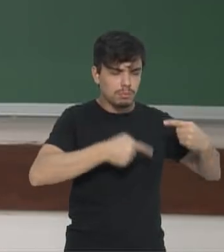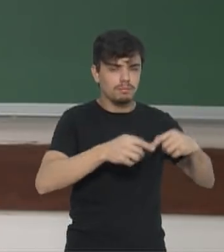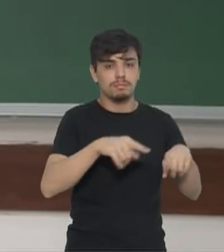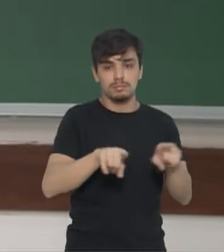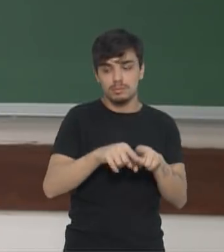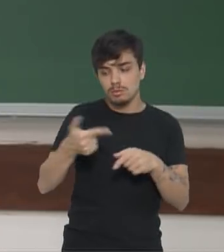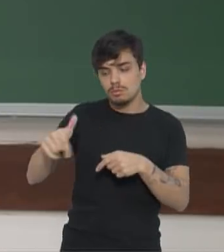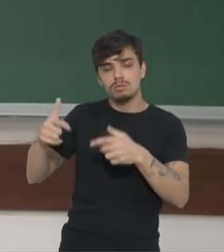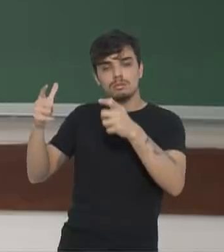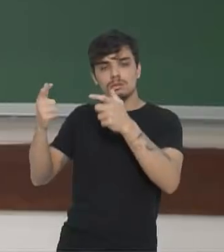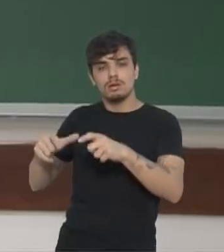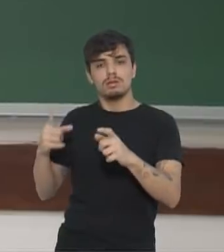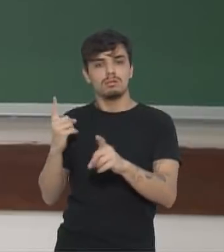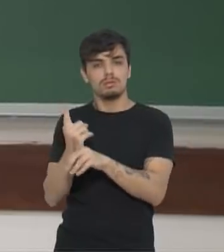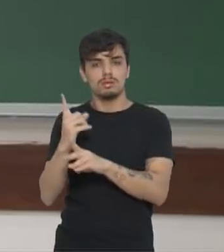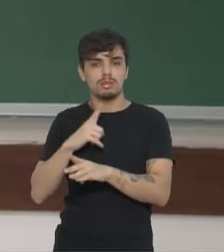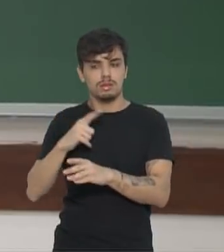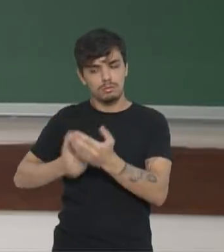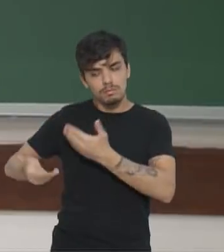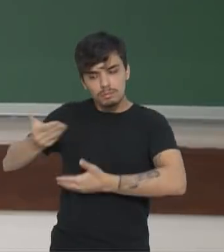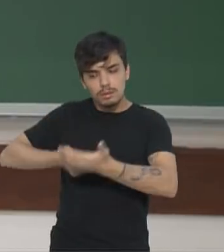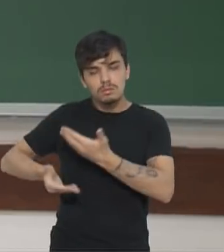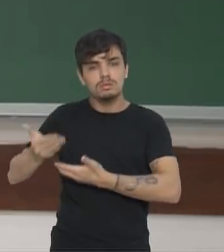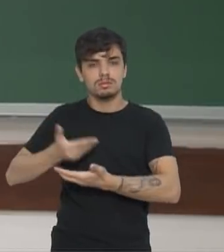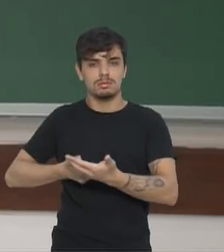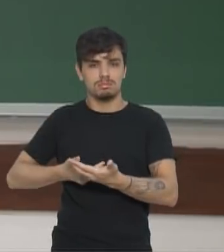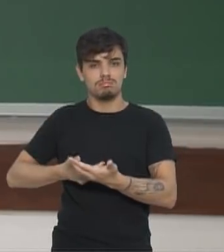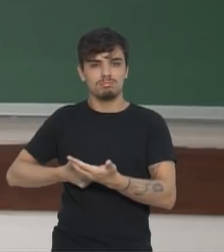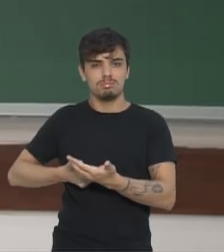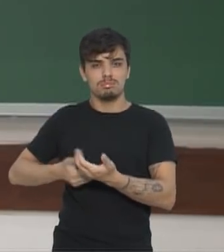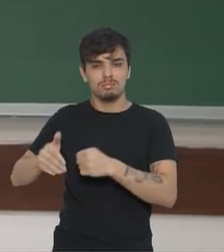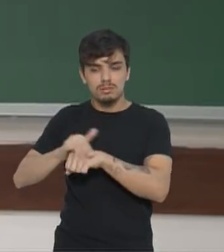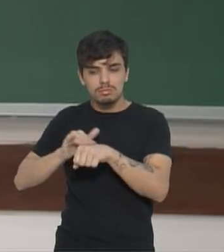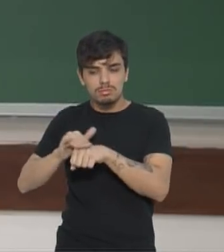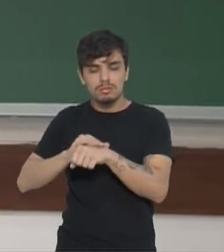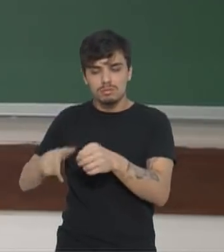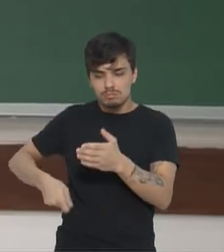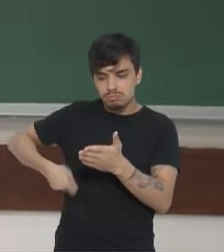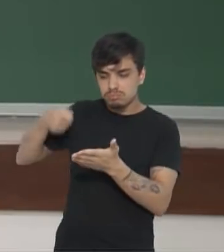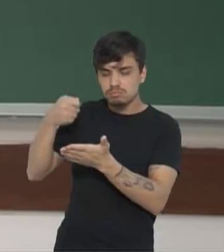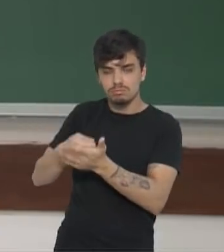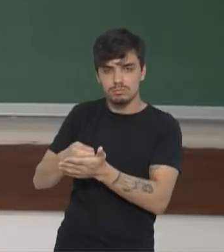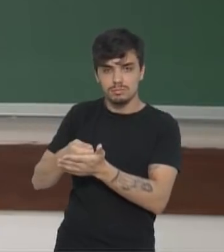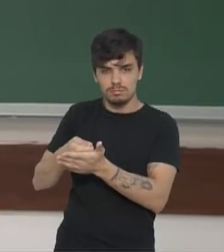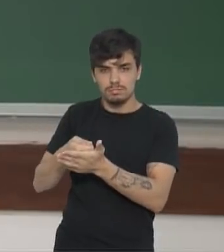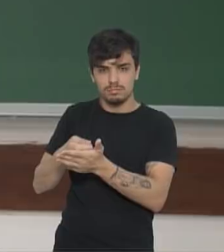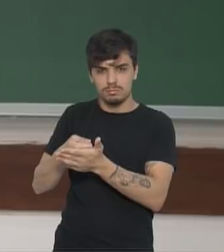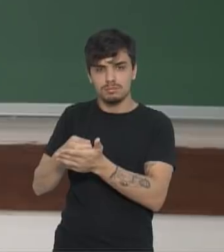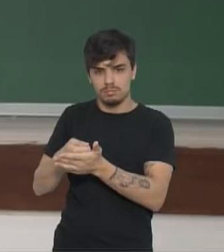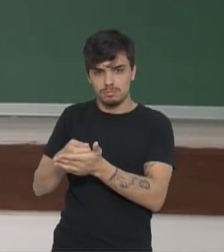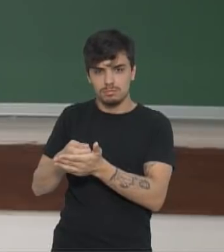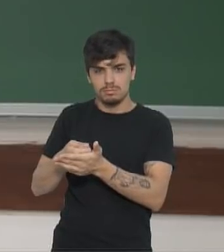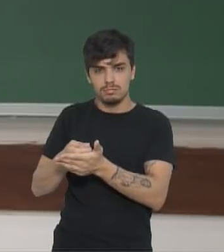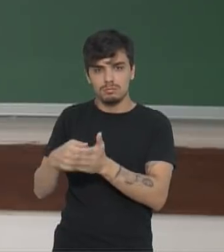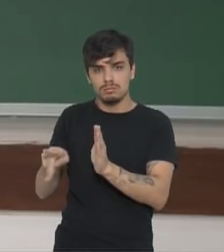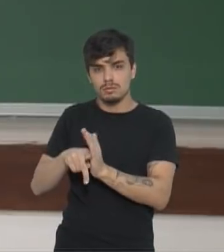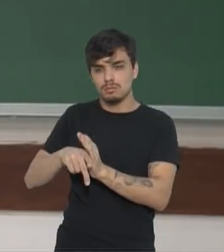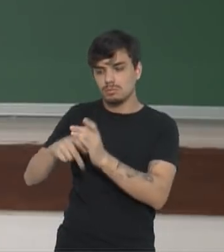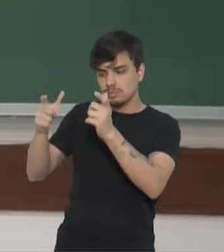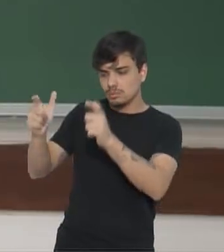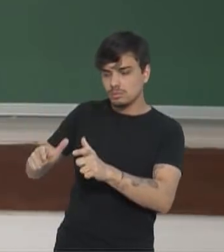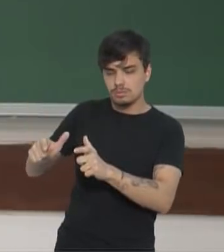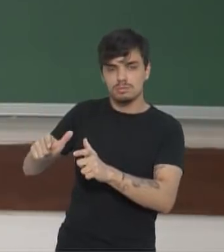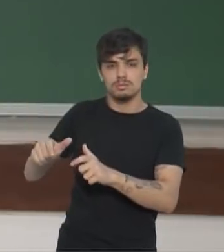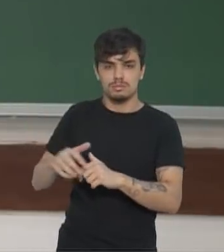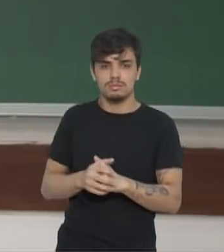vi outra fonte dizendo que houve uma negociação, né? Inclusive uma espécie de um pagamento, uma espécie de uma indenização para os reinos de Leão e